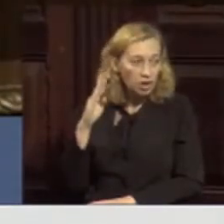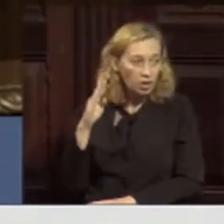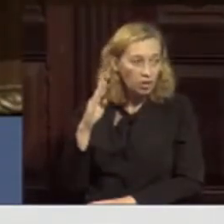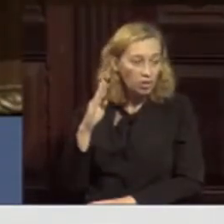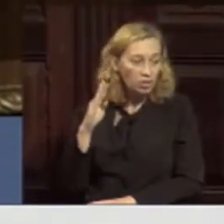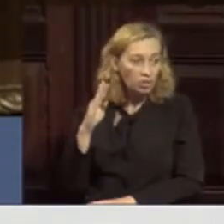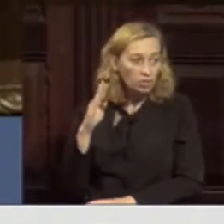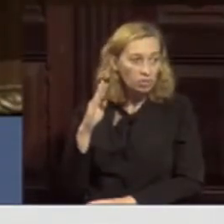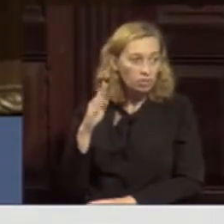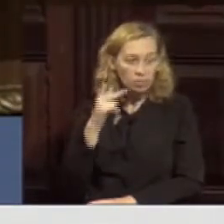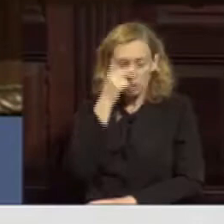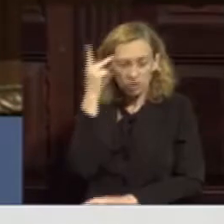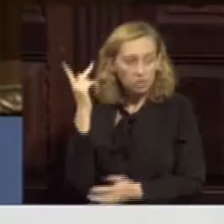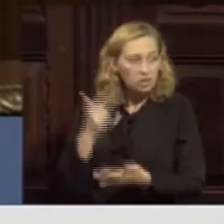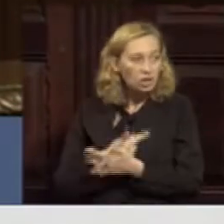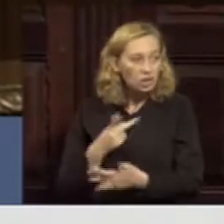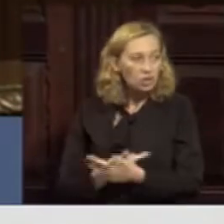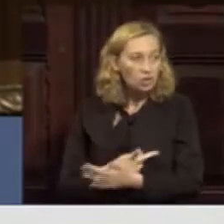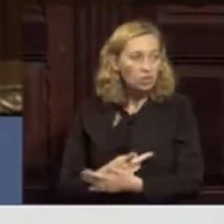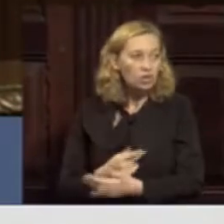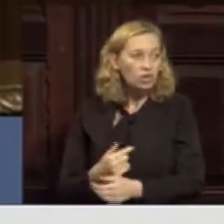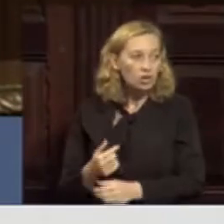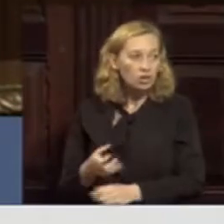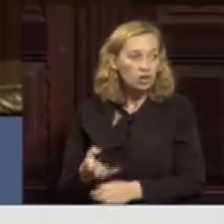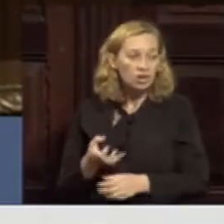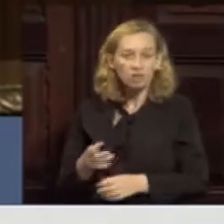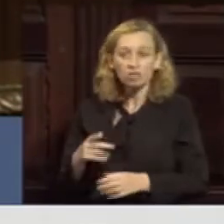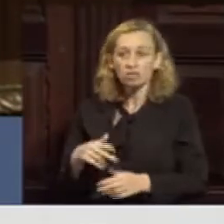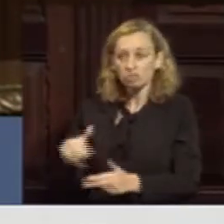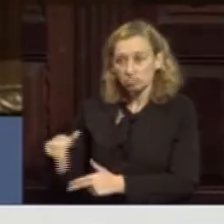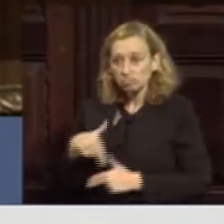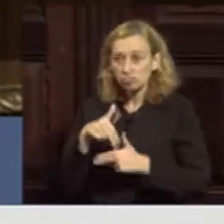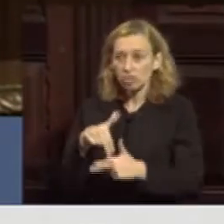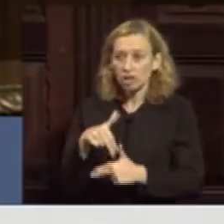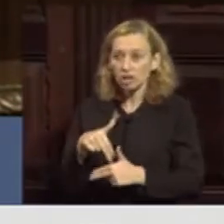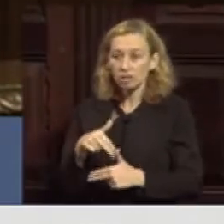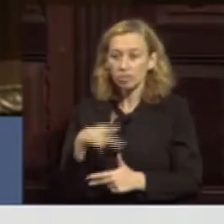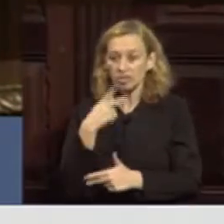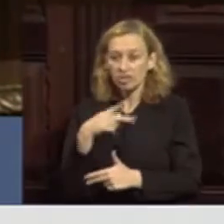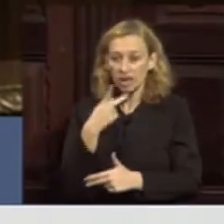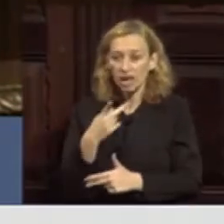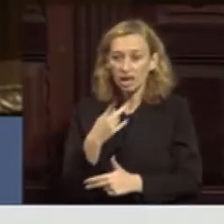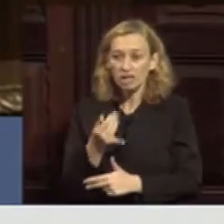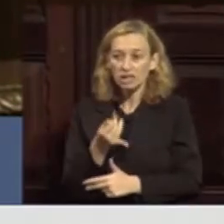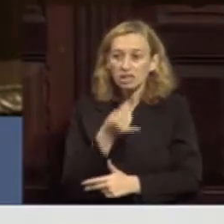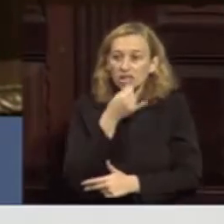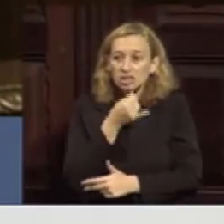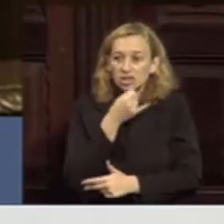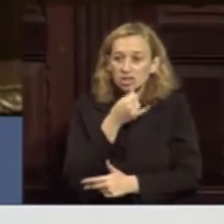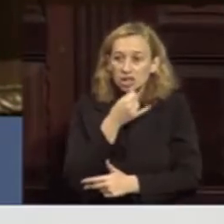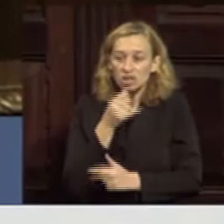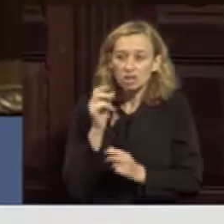isso eu não queria deixar de me pronunciar na sessão de hoje em relação à trágica, historicamente